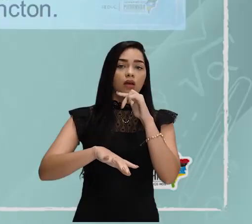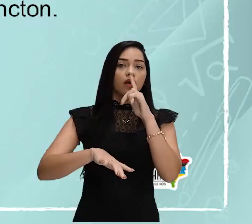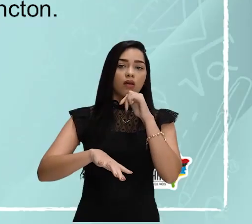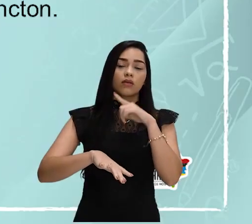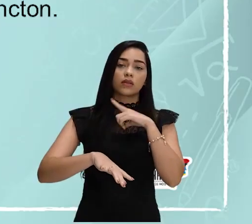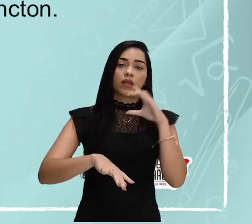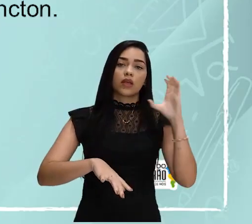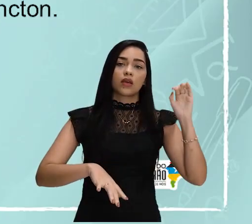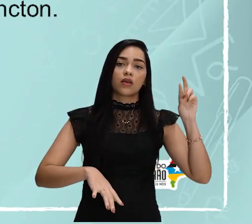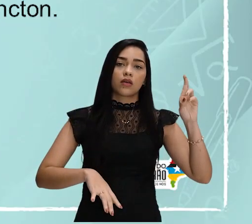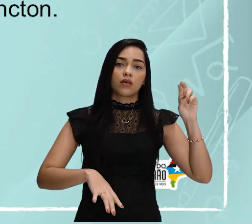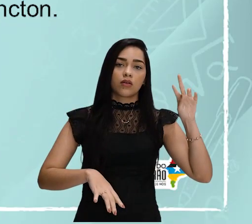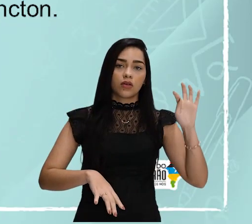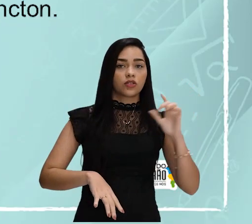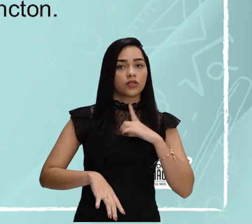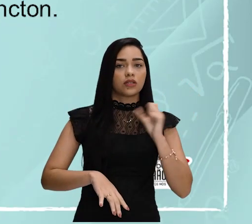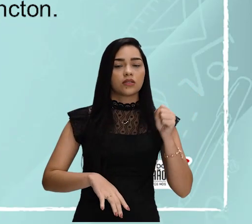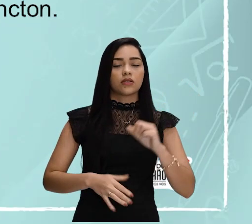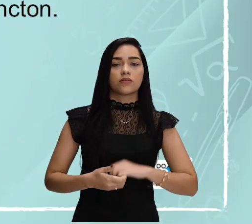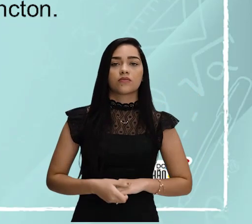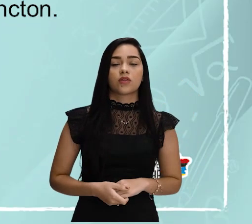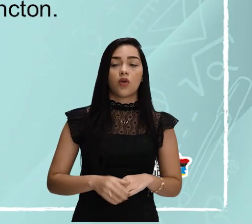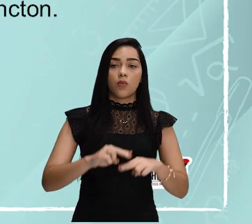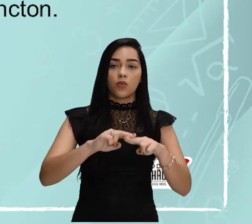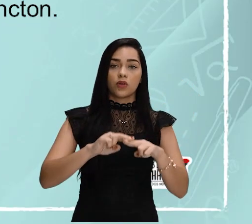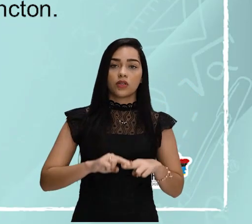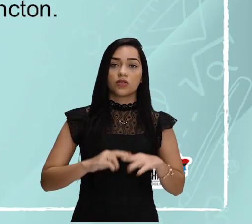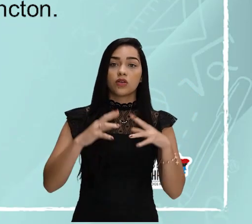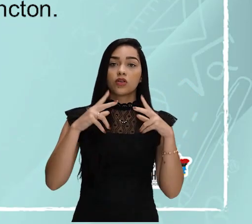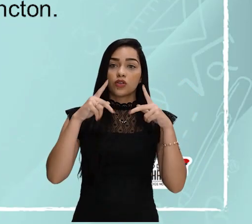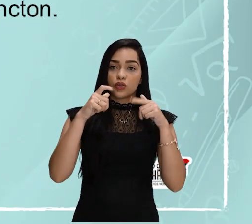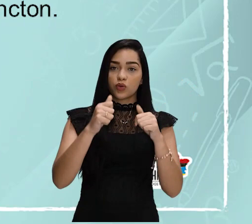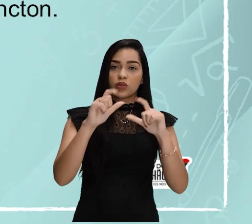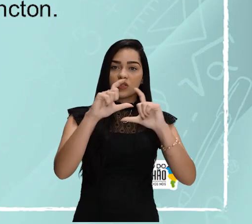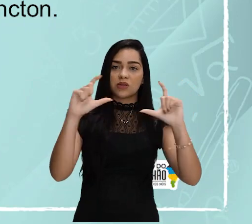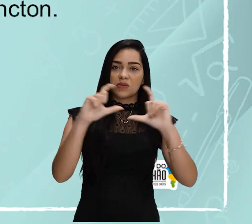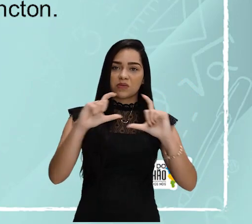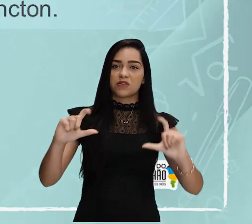biodiversidade. Por isso que todas as afirmativas são verdadeiras.